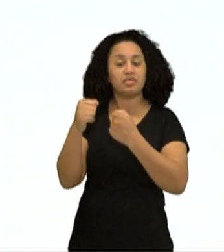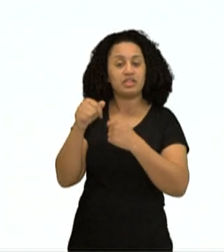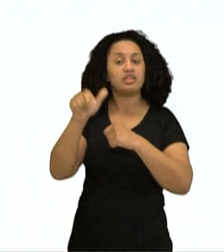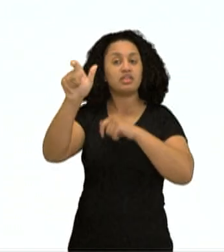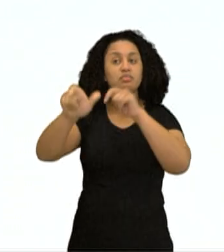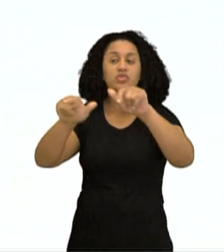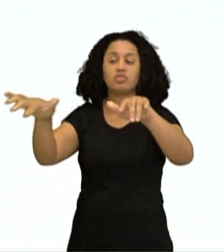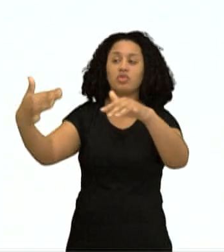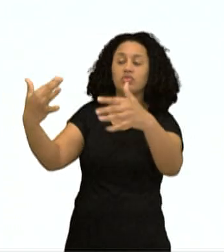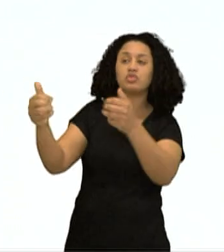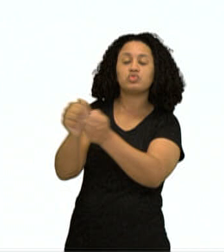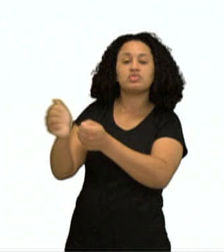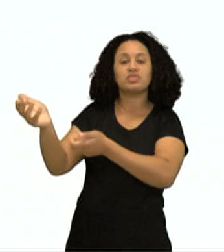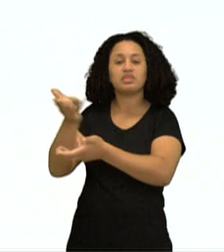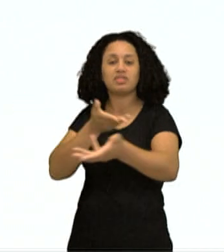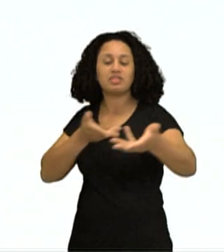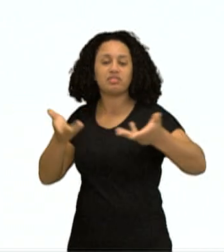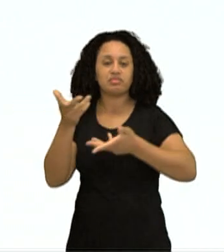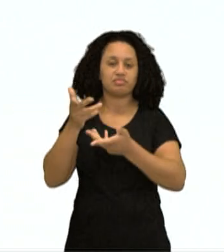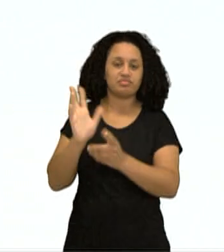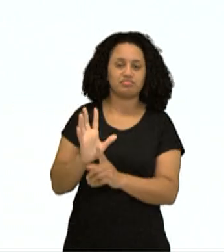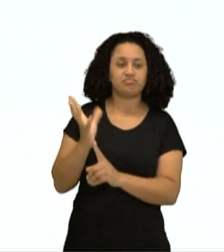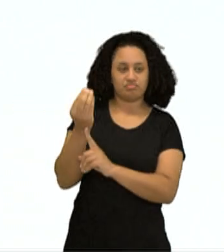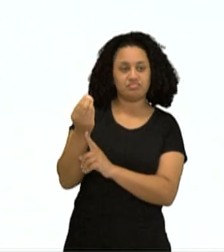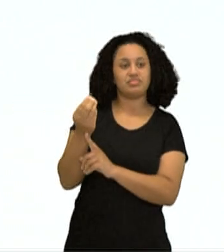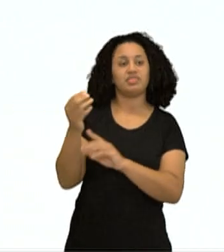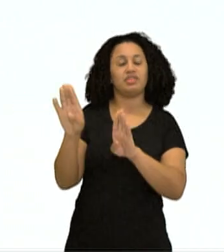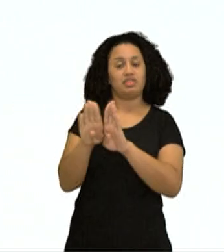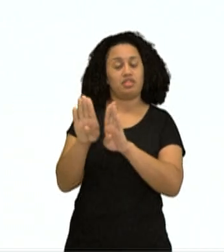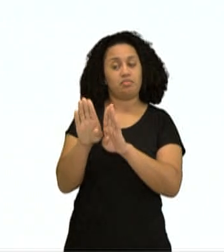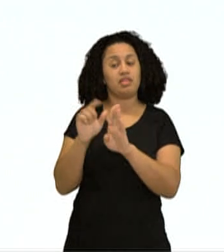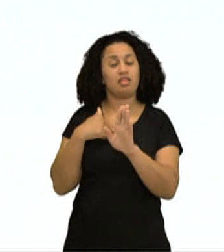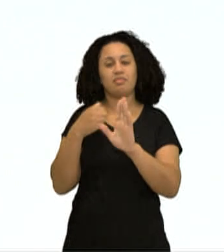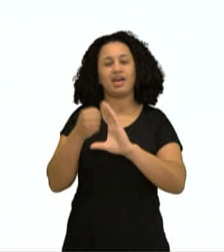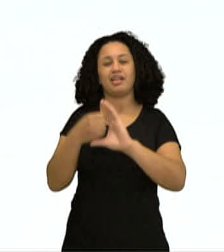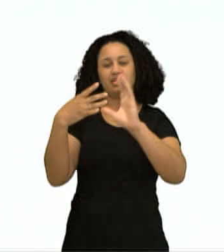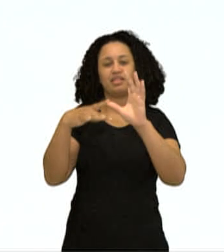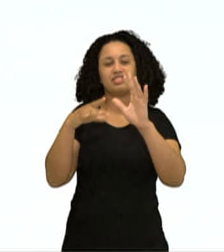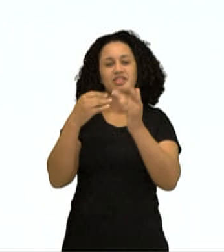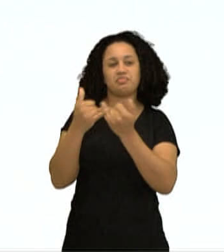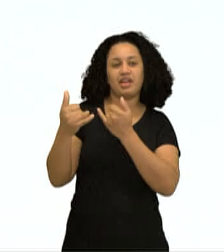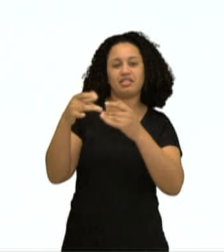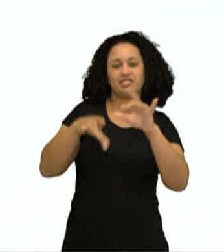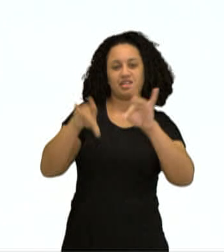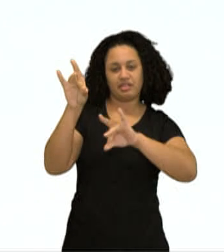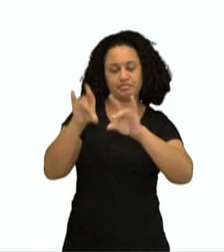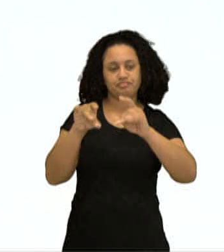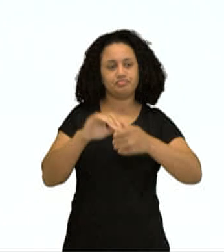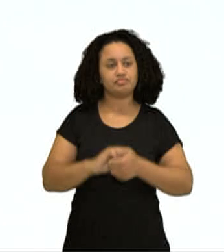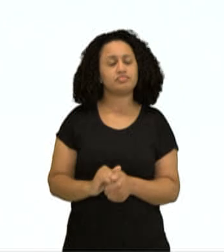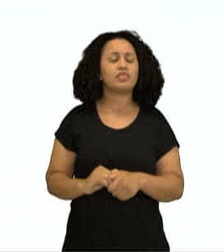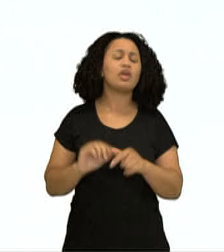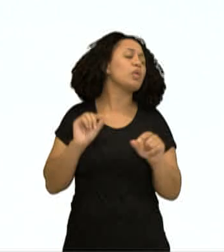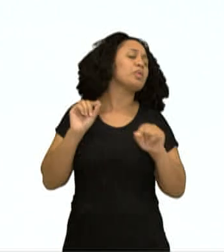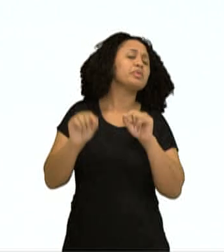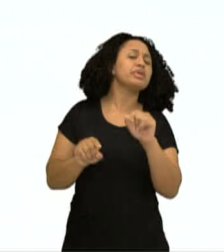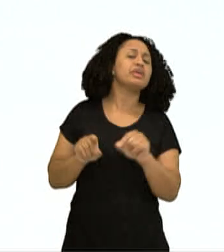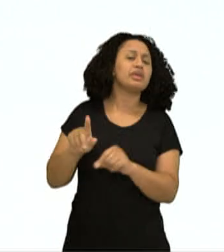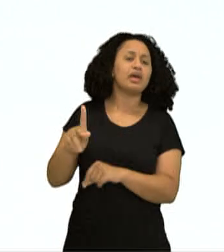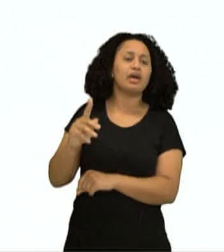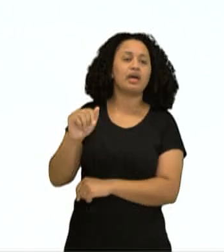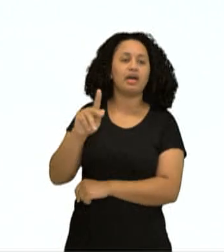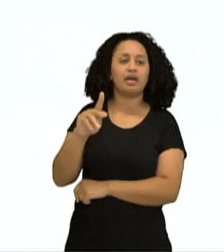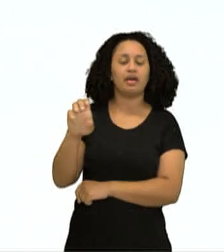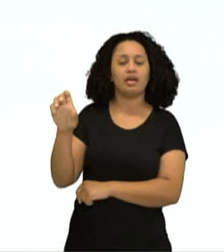interaja com o objeto artístico e tem caráter teatral. O que é happening?